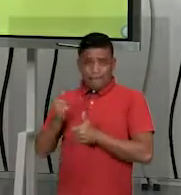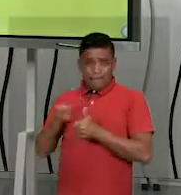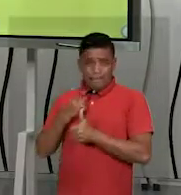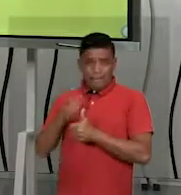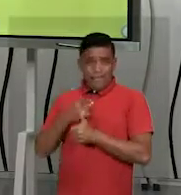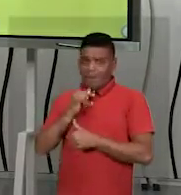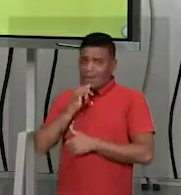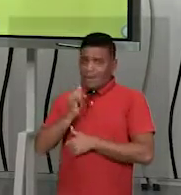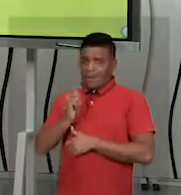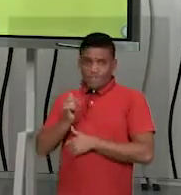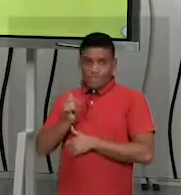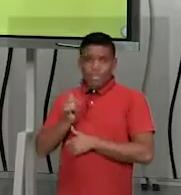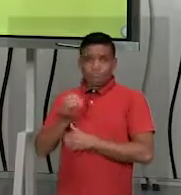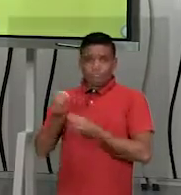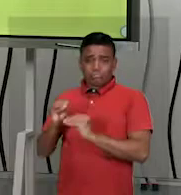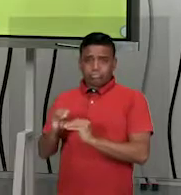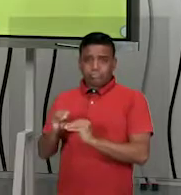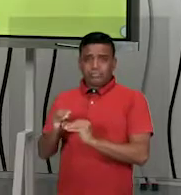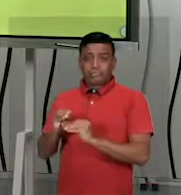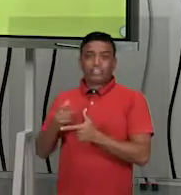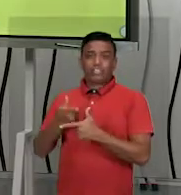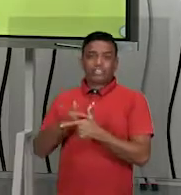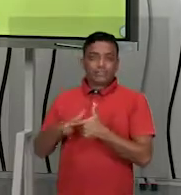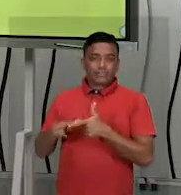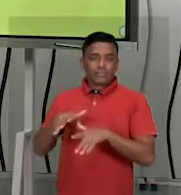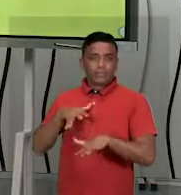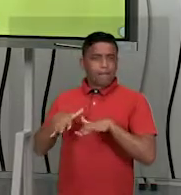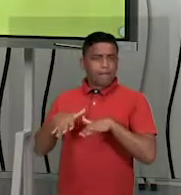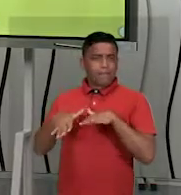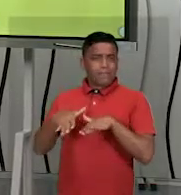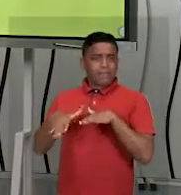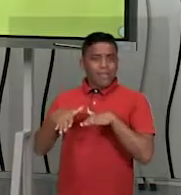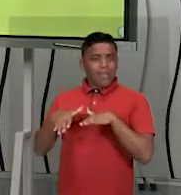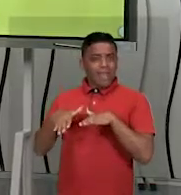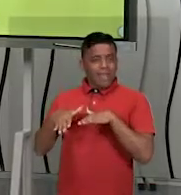primeira ali, né? Dividido pelo trabalho realmente